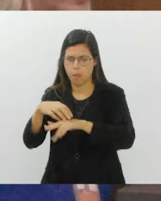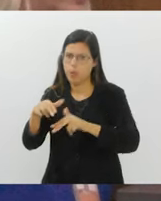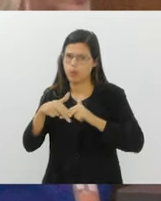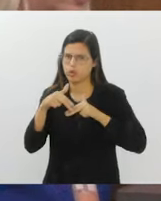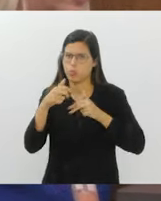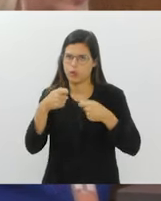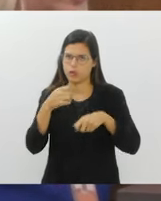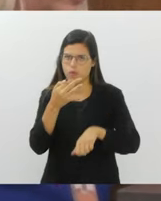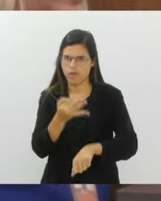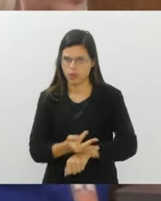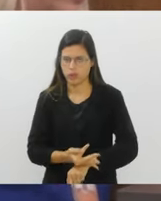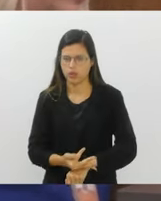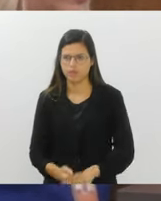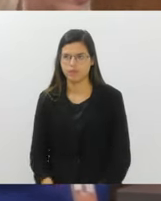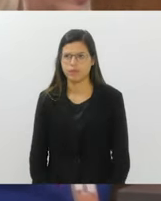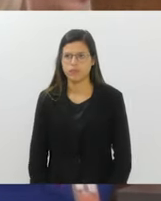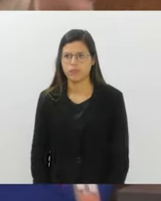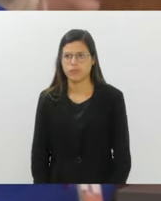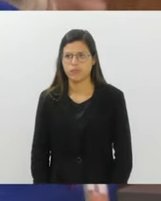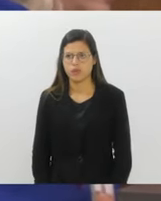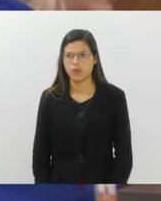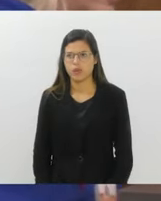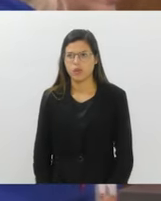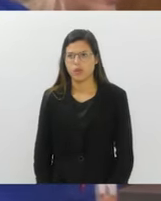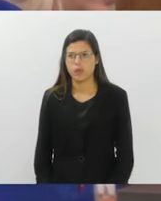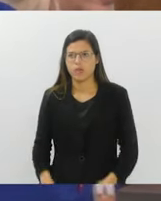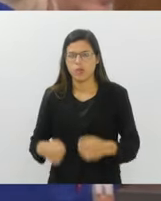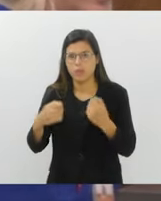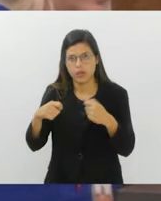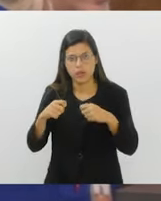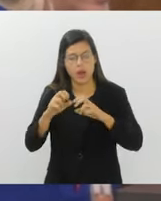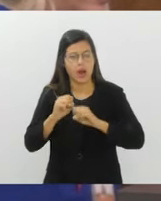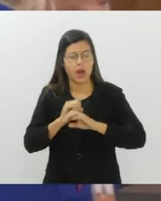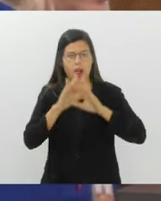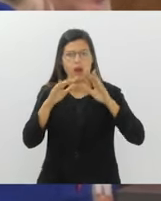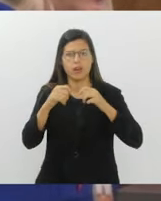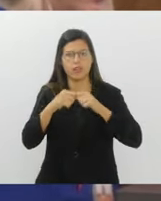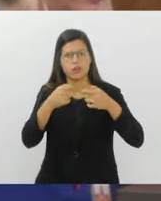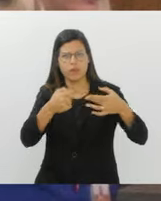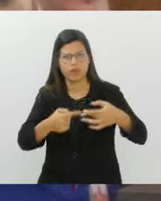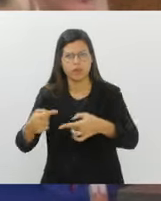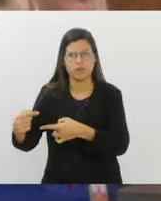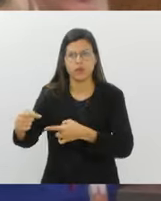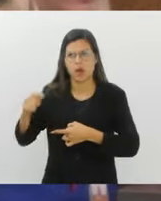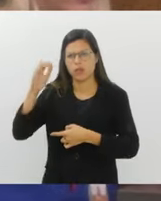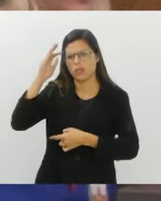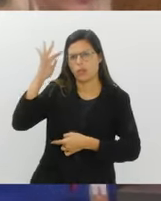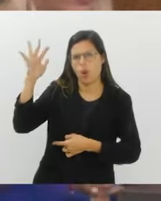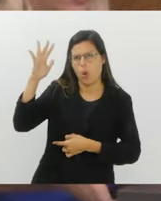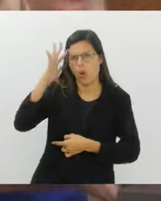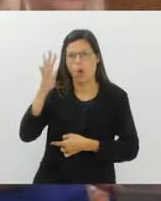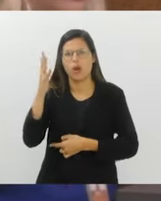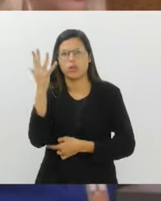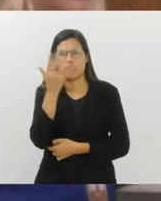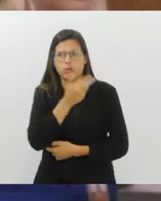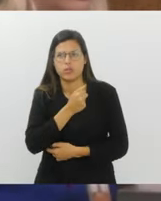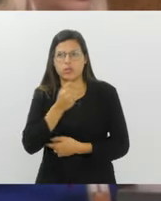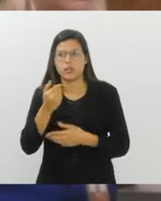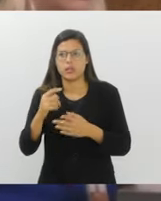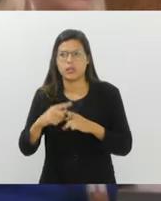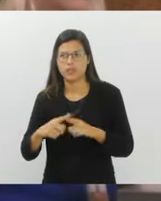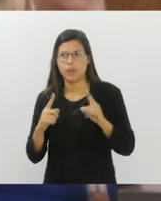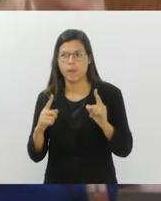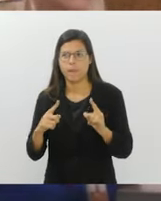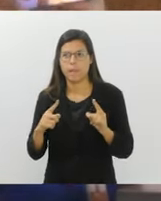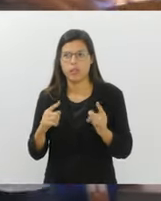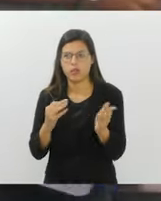aqui. Isso tem que ficar muito bem nítido. A gente faz uma discussão teórica muito bonita, e aqui está um cara que, no mínimo,